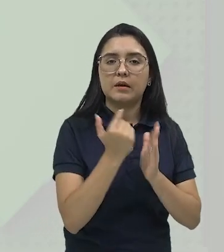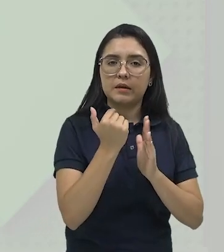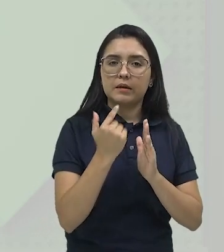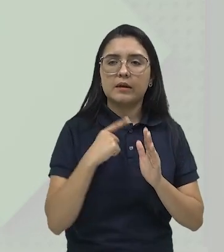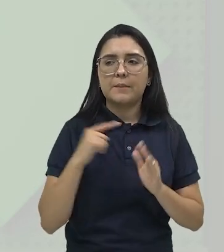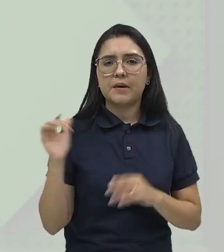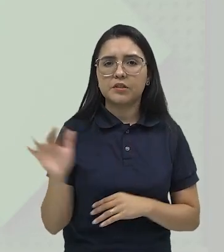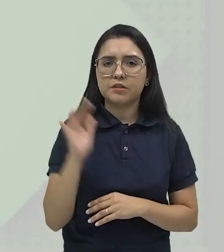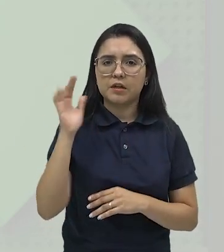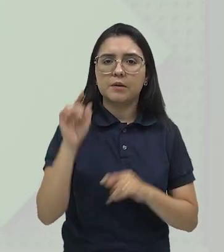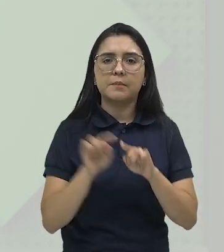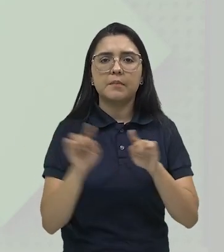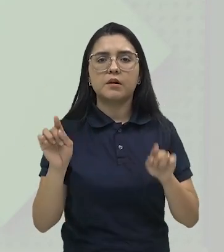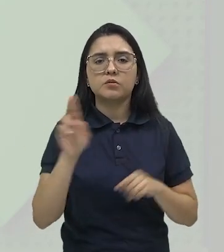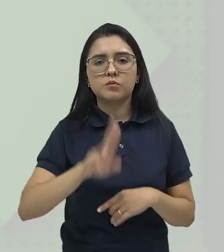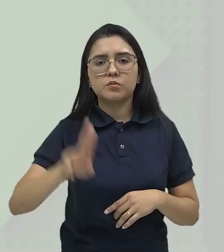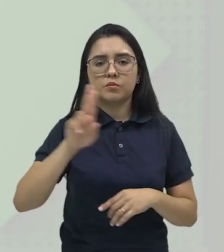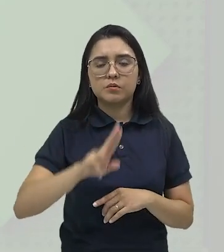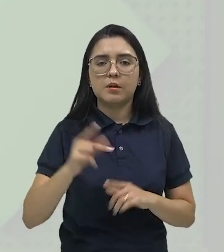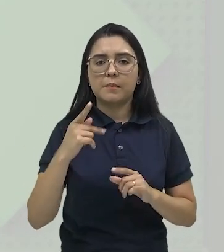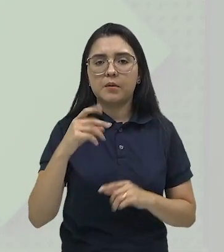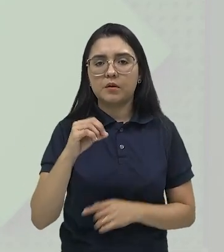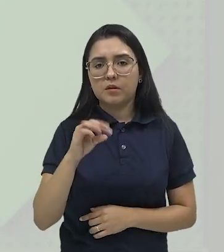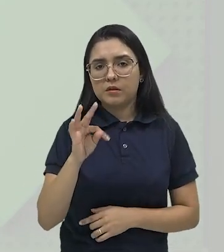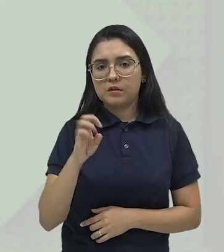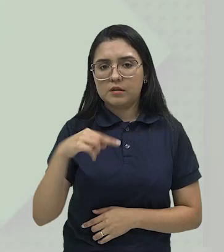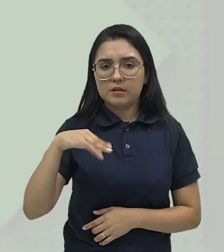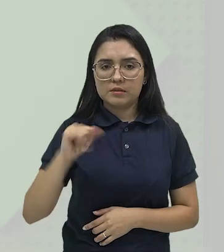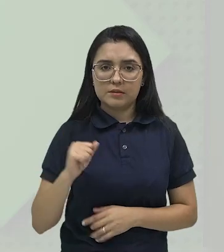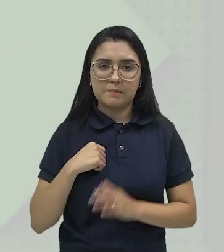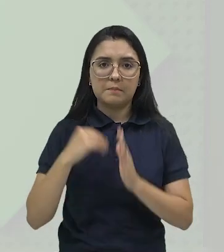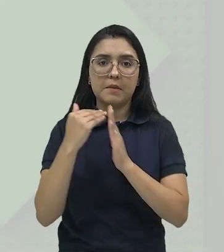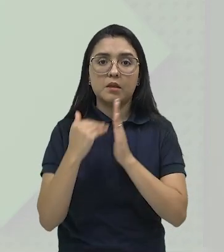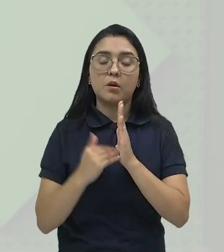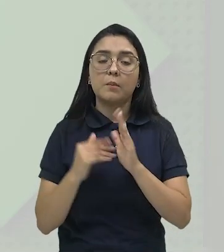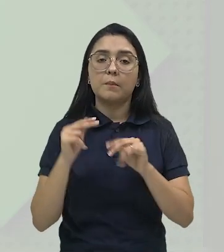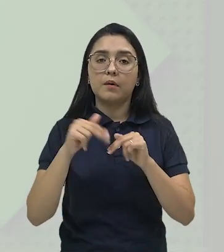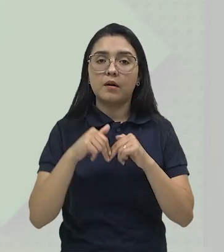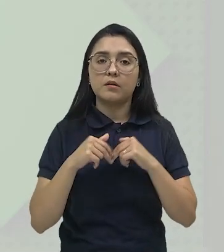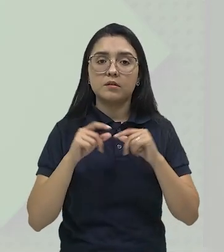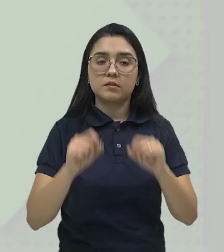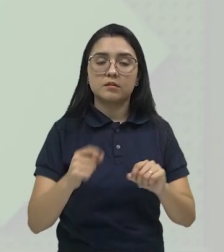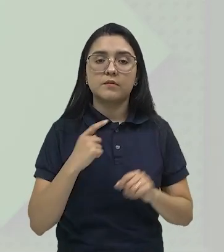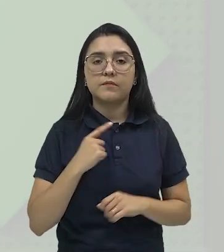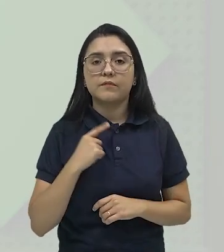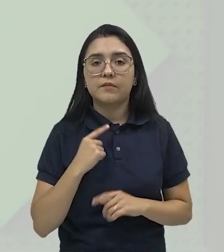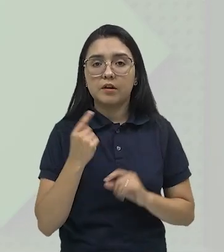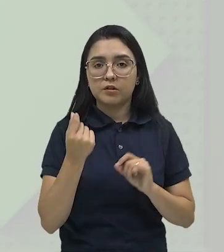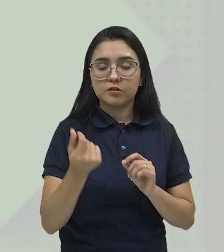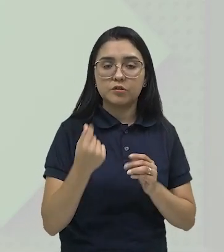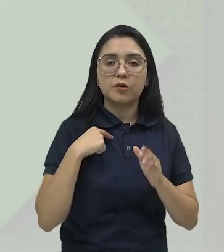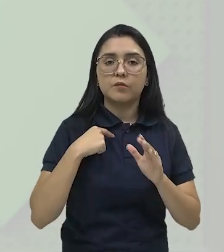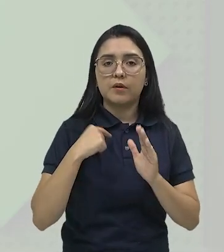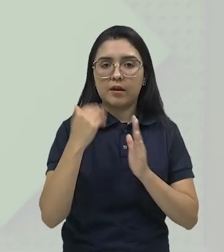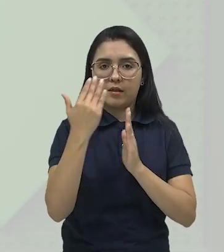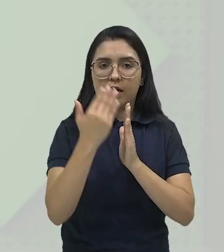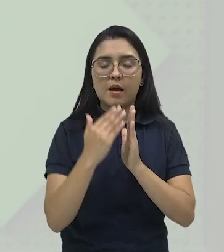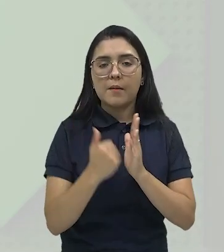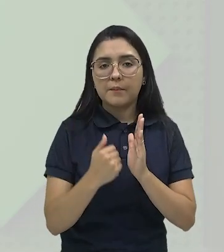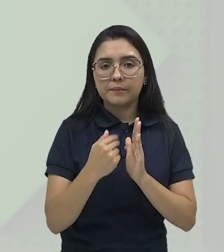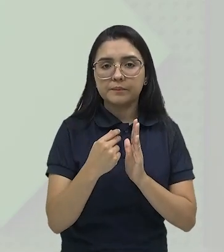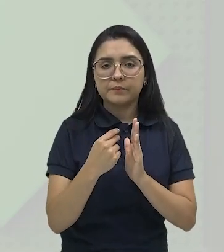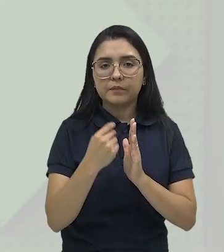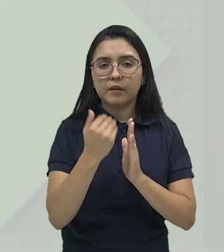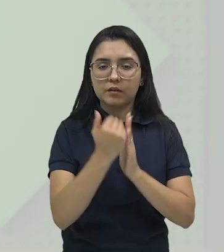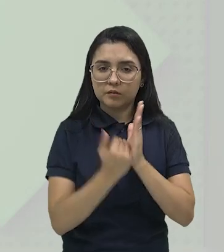pouquinho mais caro, mas que utiliza uma potência menor, porque isso vai facilitar, né, na economia da energia elétrica da